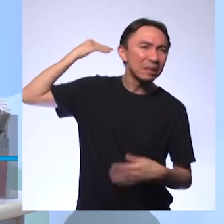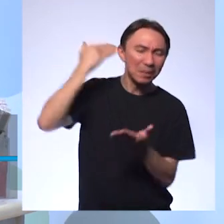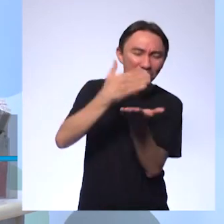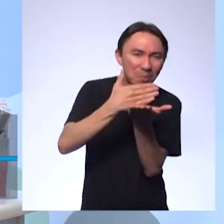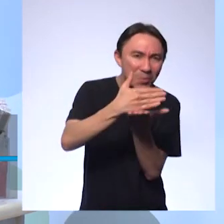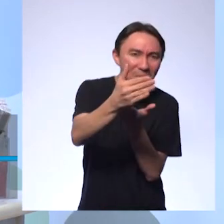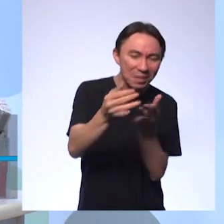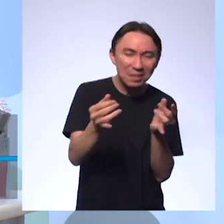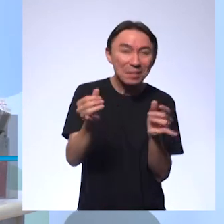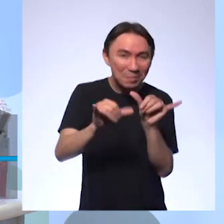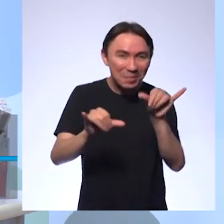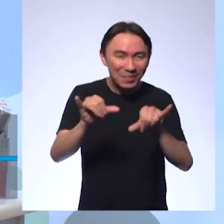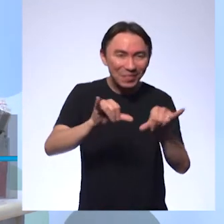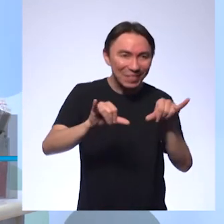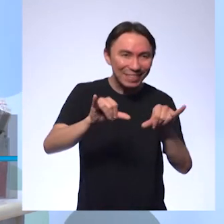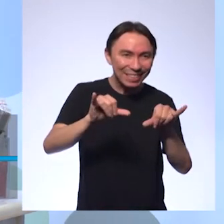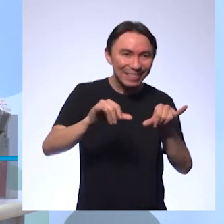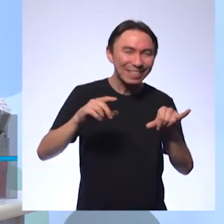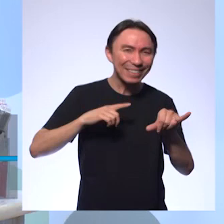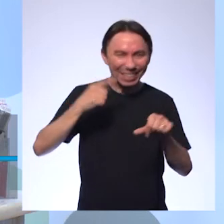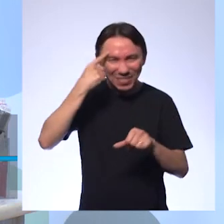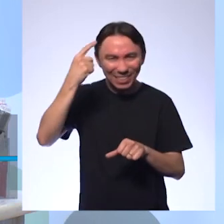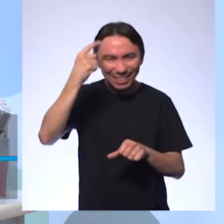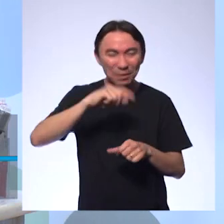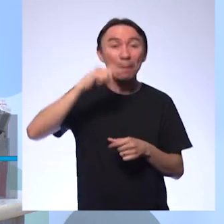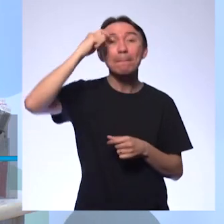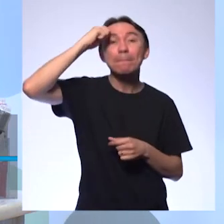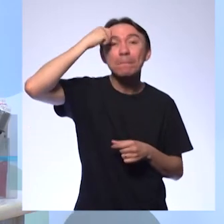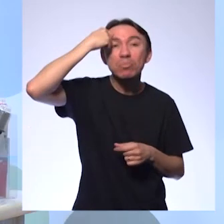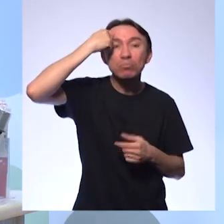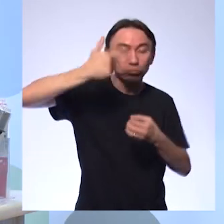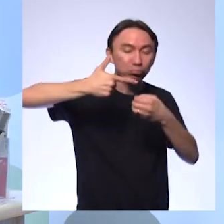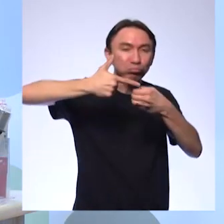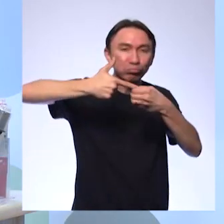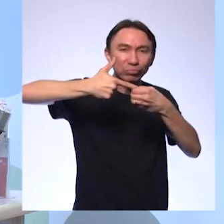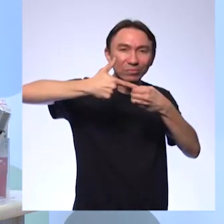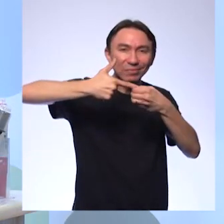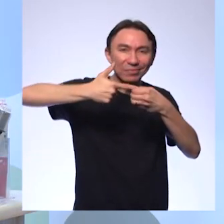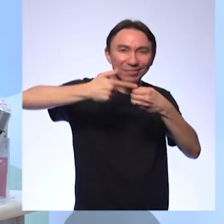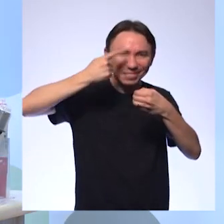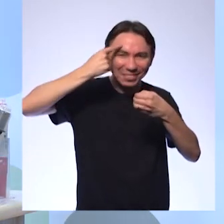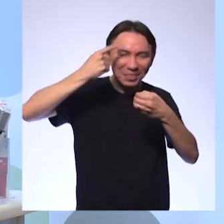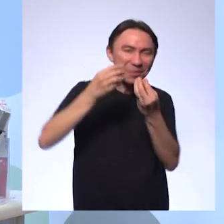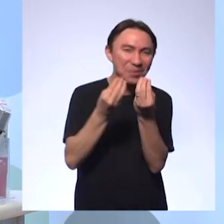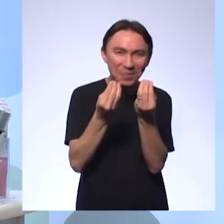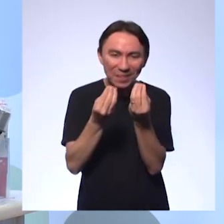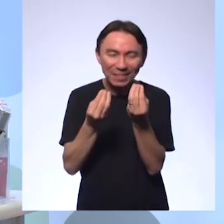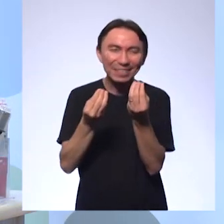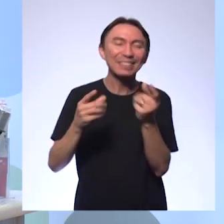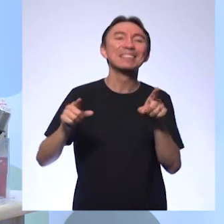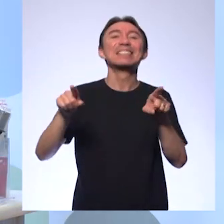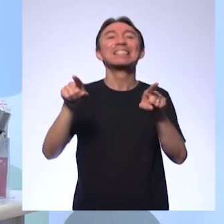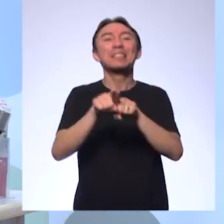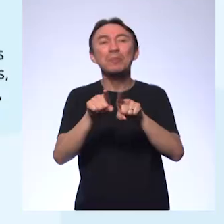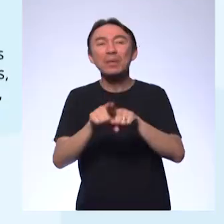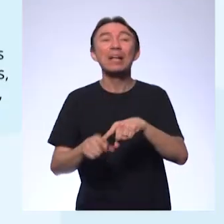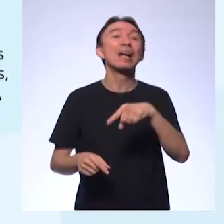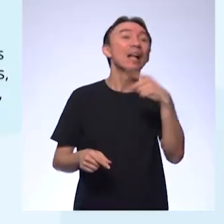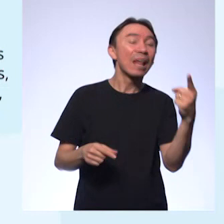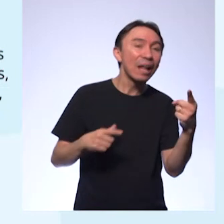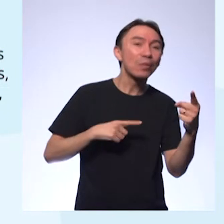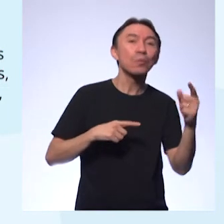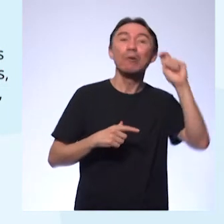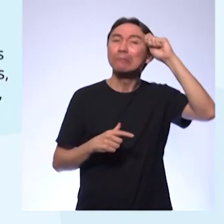orgânica, no hidrocarbonetos, nós vimos a destilação do petróleo, vocês lembram? E na destilação do petróleo, nós tínhamos também a destilação seca do